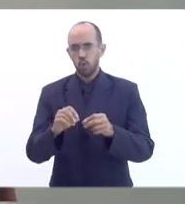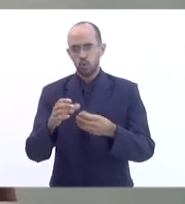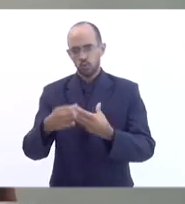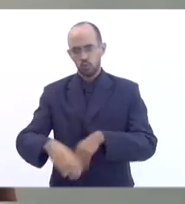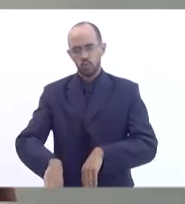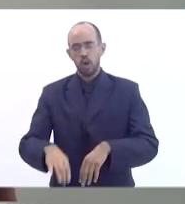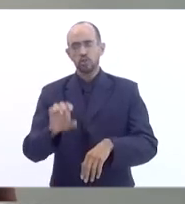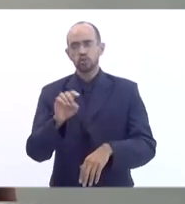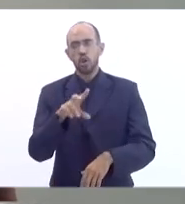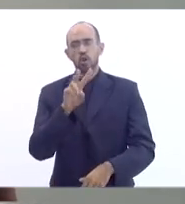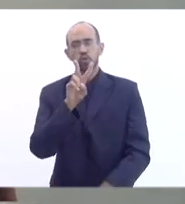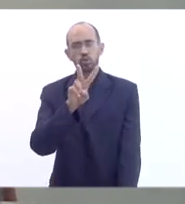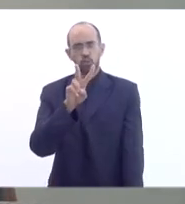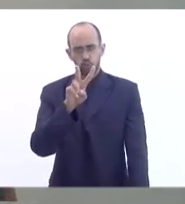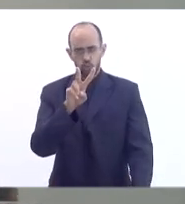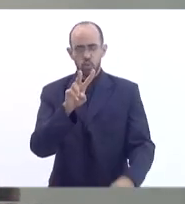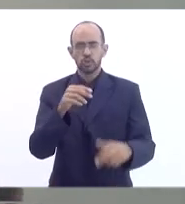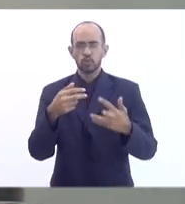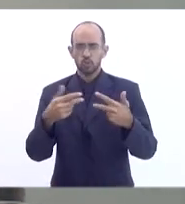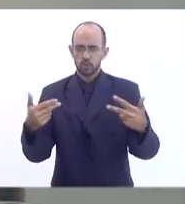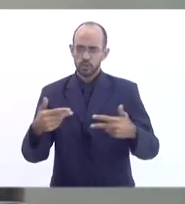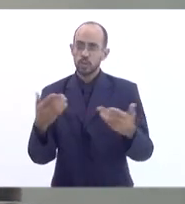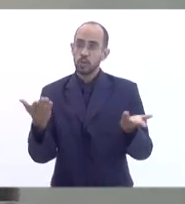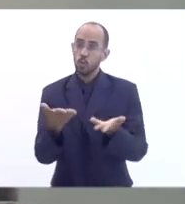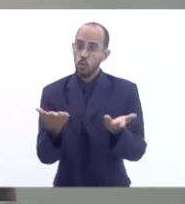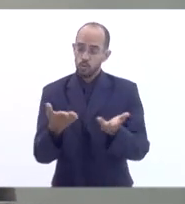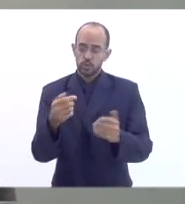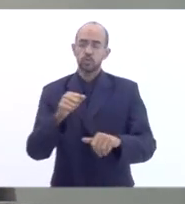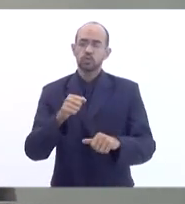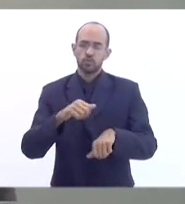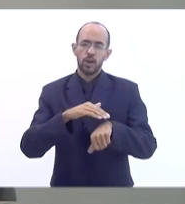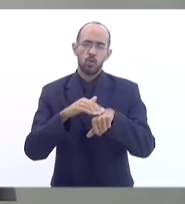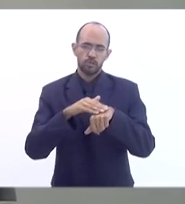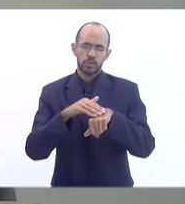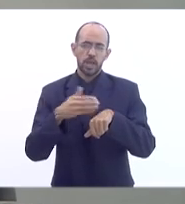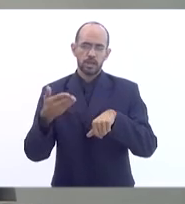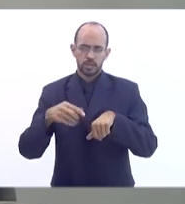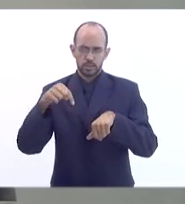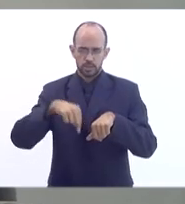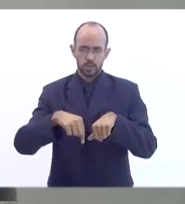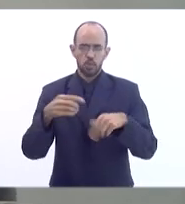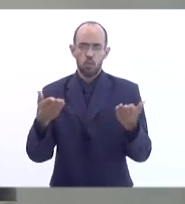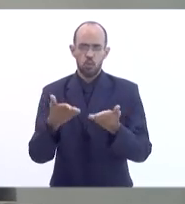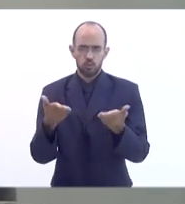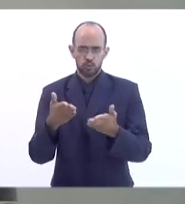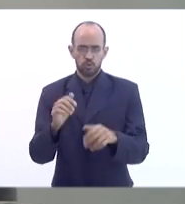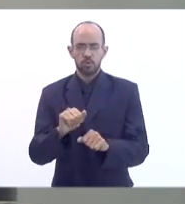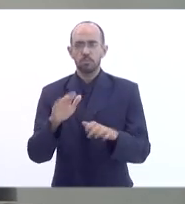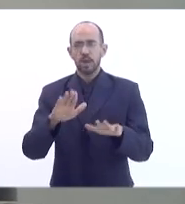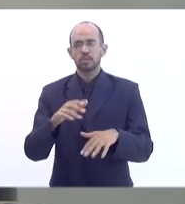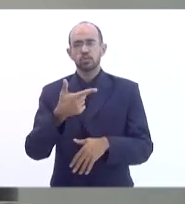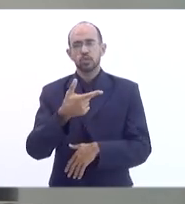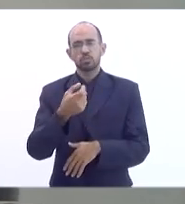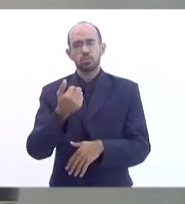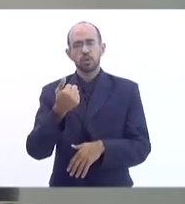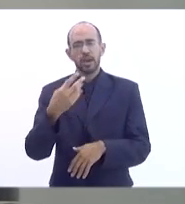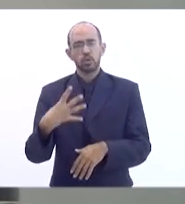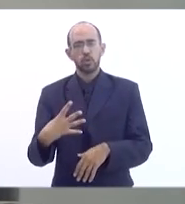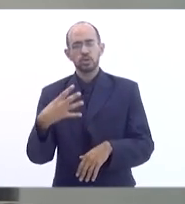casos emblemáticos que são esses que a gente vai tratar hoje mas em síntese todo o concurso de 2014 ele foi chamado